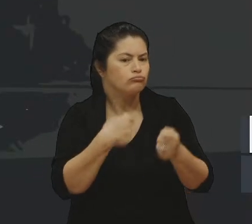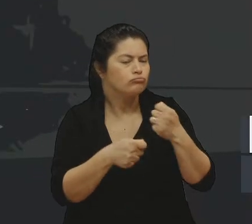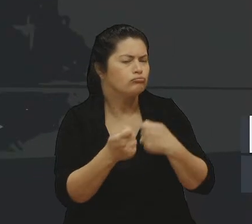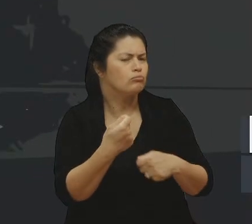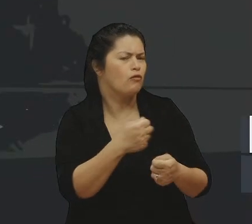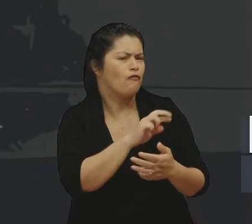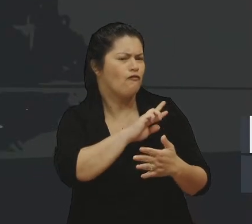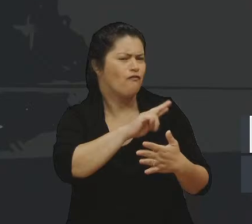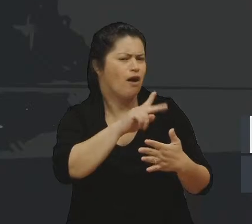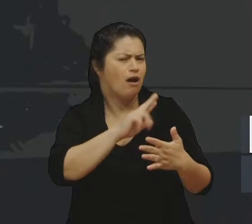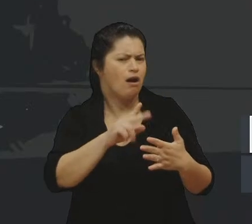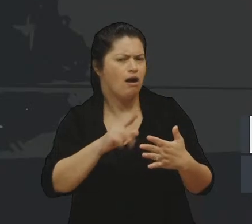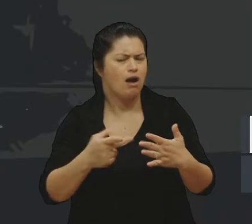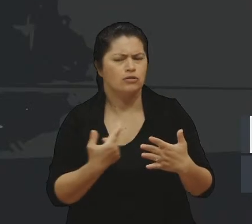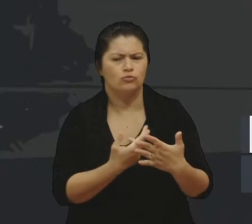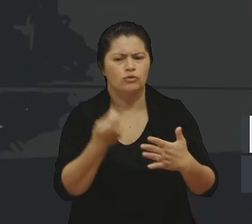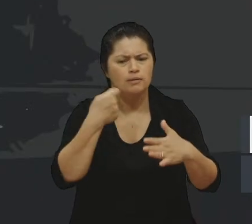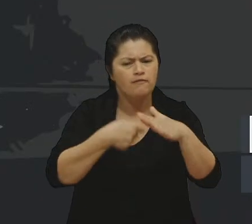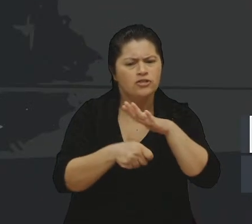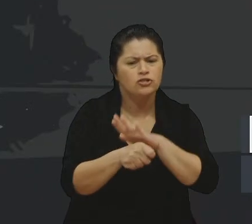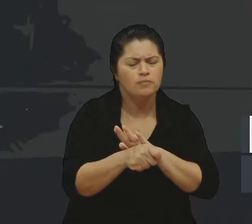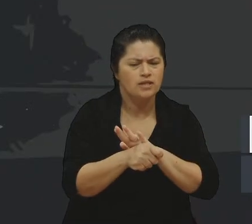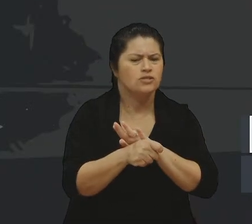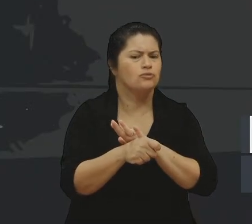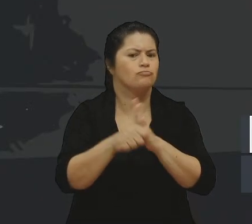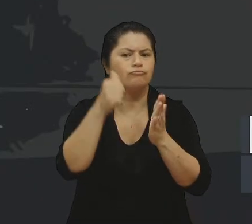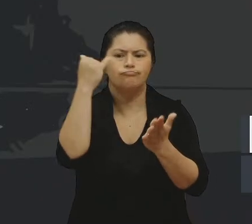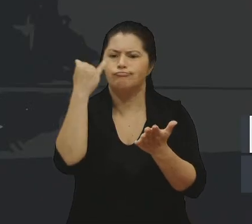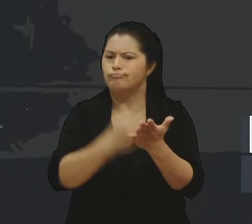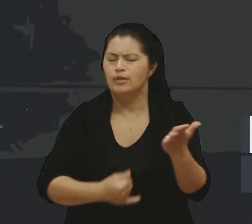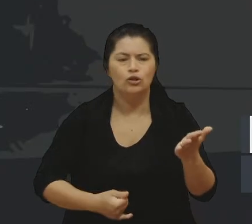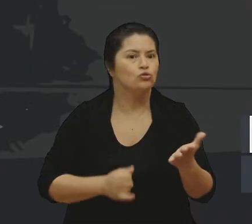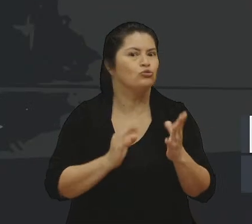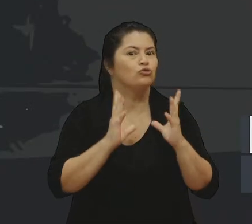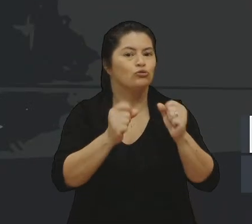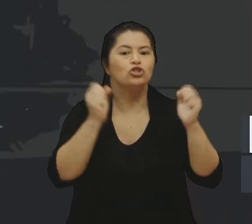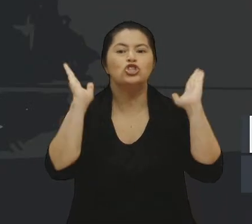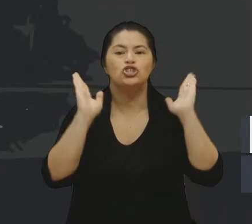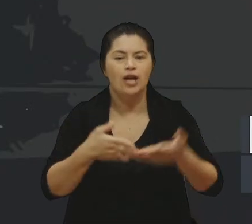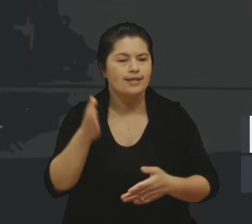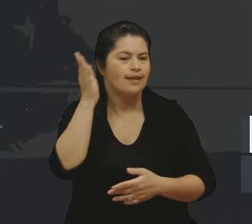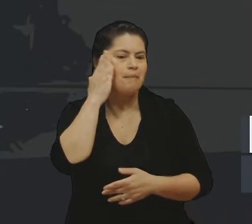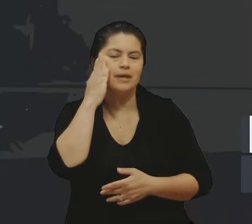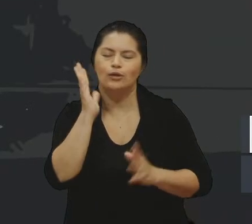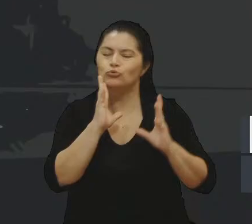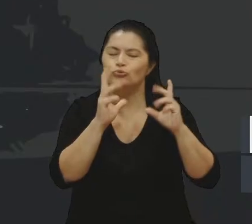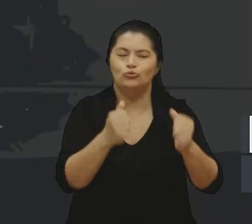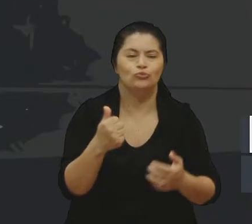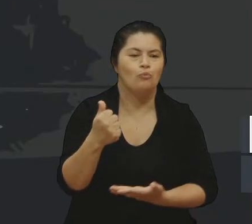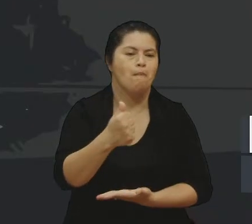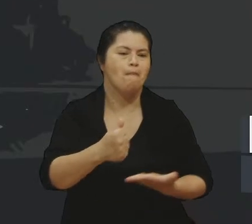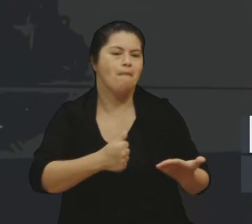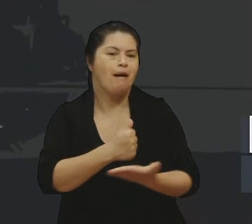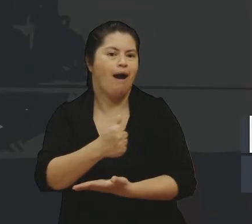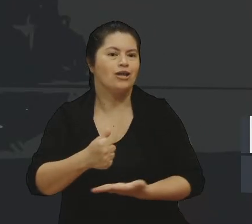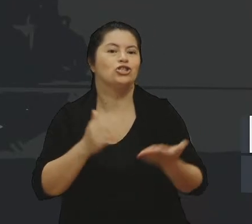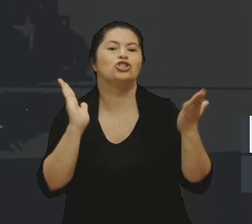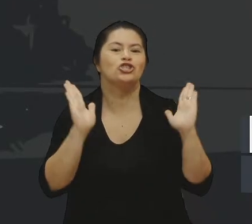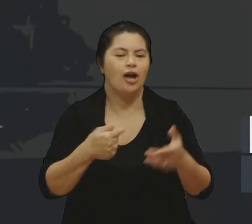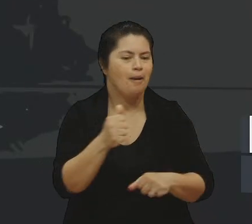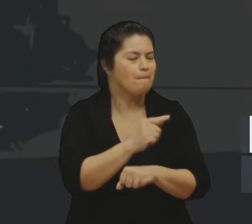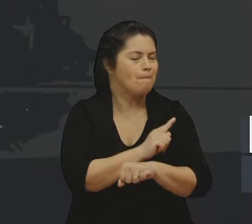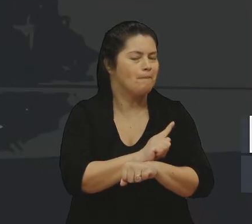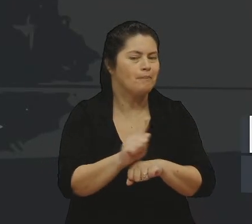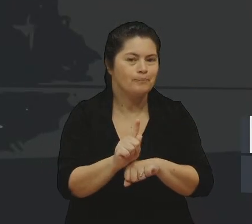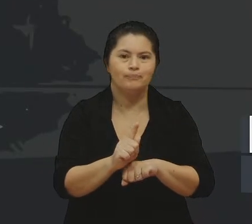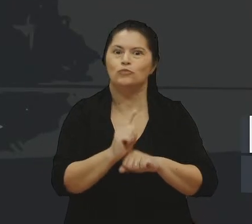balanço patrimonial, investimento, taxa Selic, inflação, eu já dominava o básico disso. Ou seja, eu era um ótimo generalista. Eu tinha uma